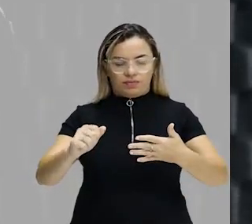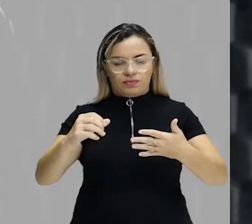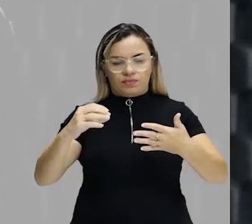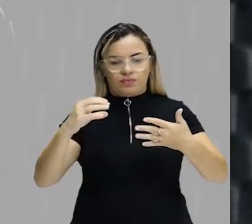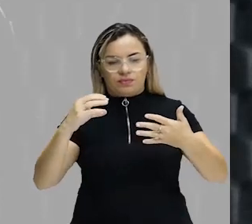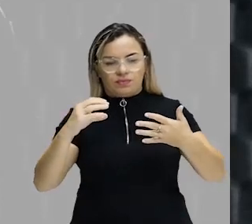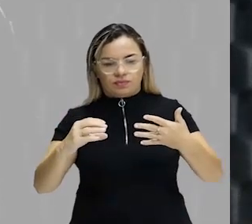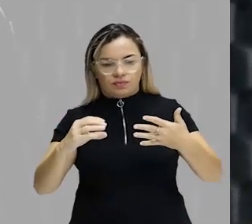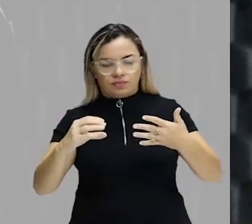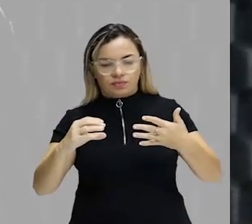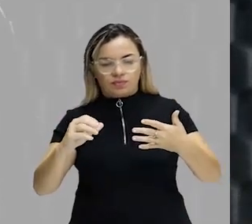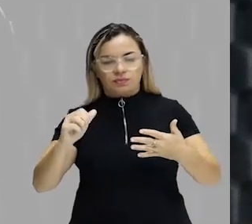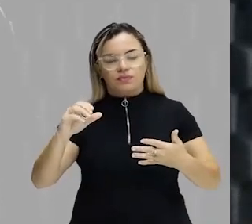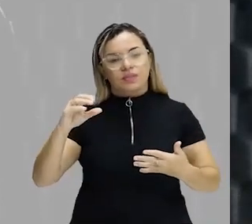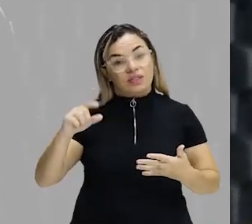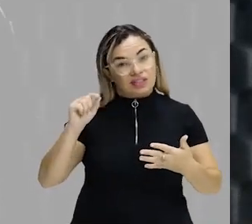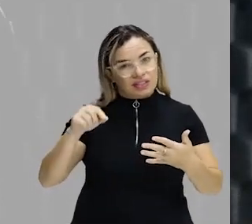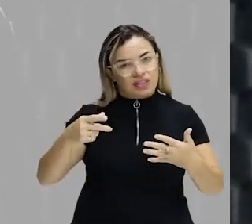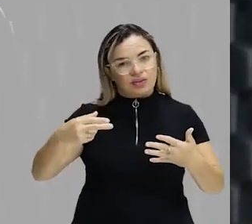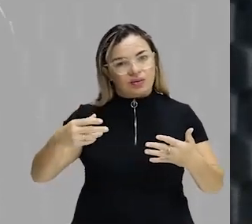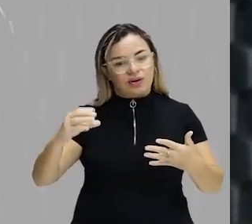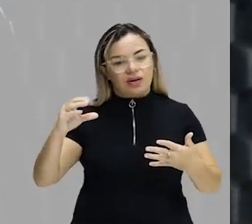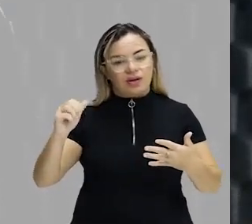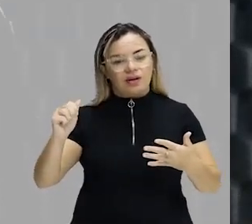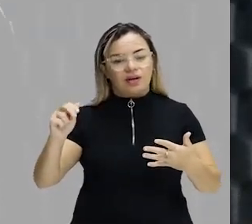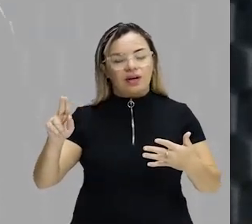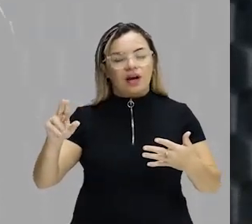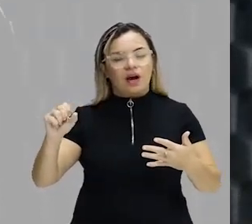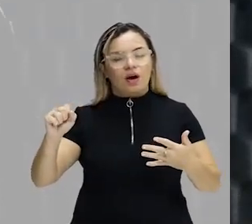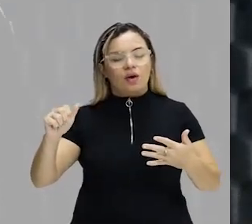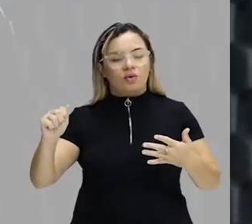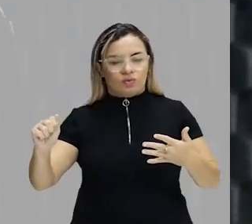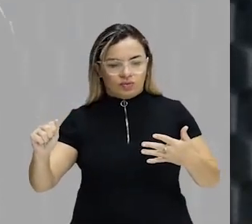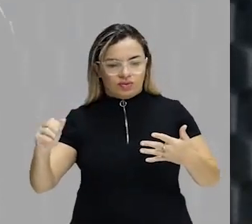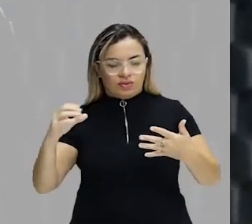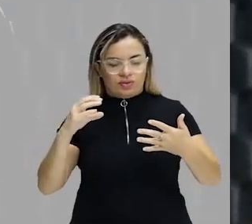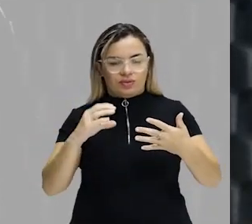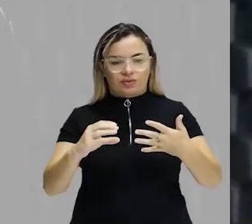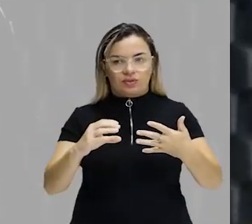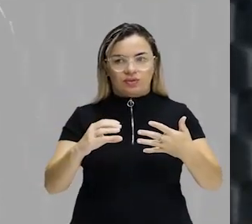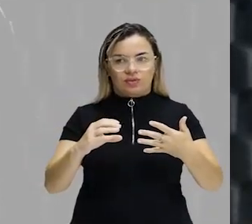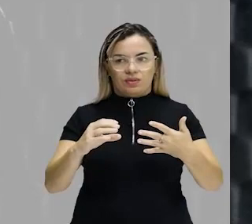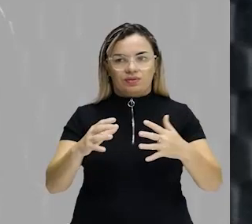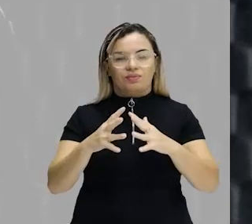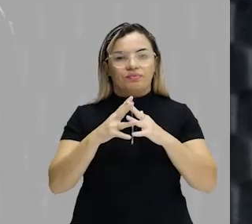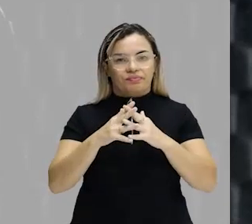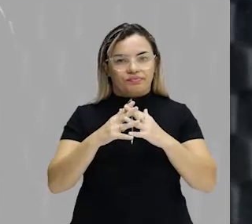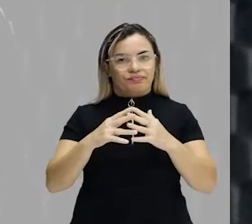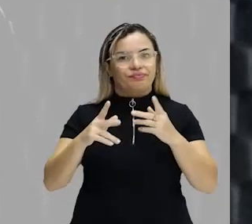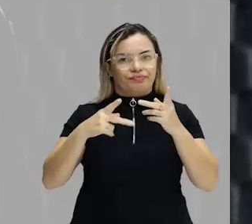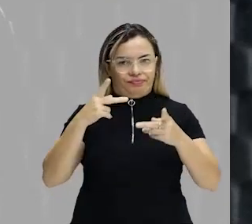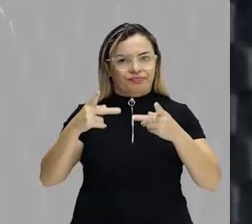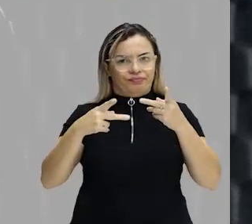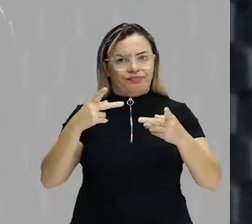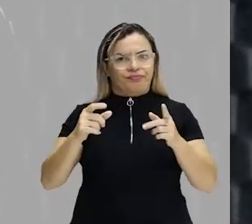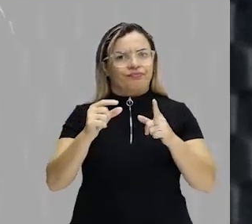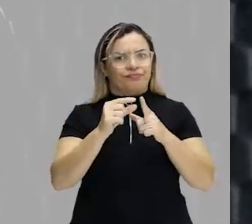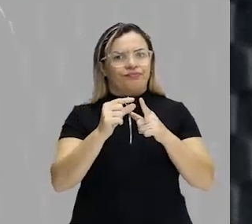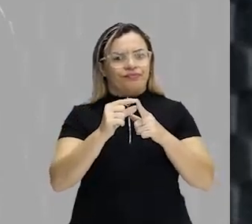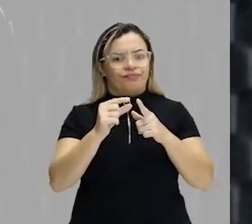causalidade, não casualidade, que são coisas diferentes. Se fosse uma olha eu confundindo aqui, tá vendo como a gente confunde a palavra?